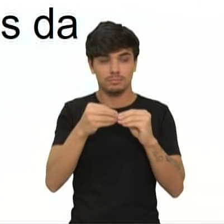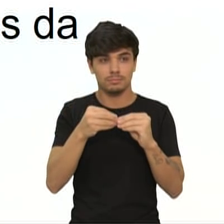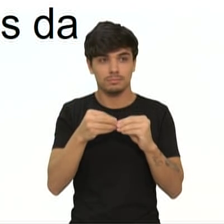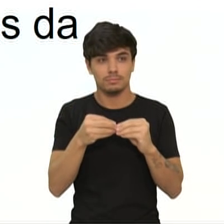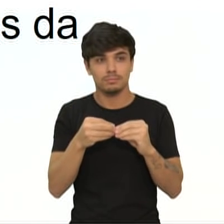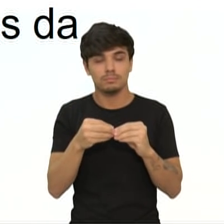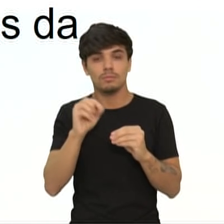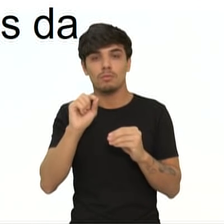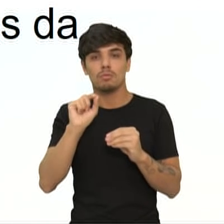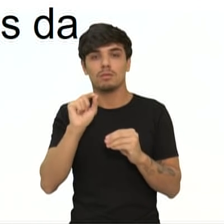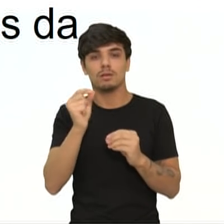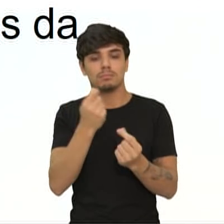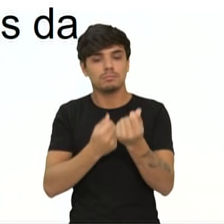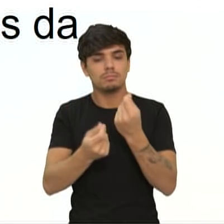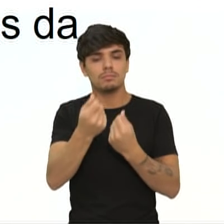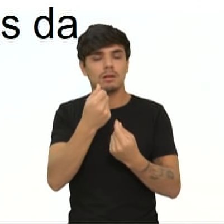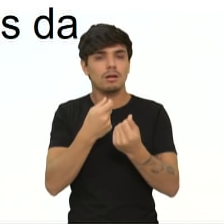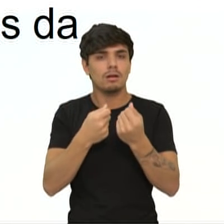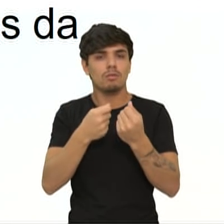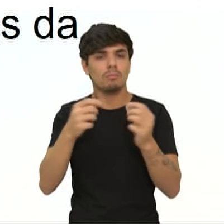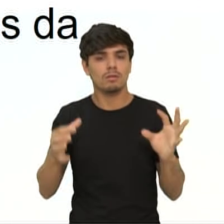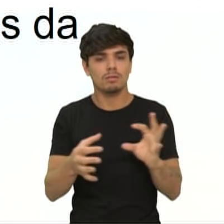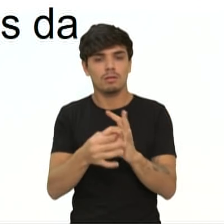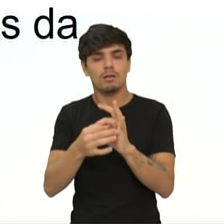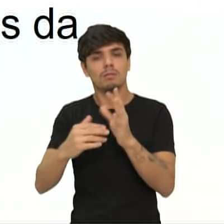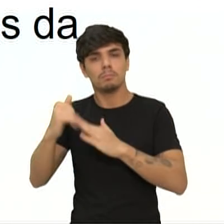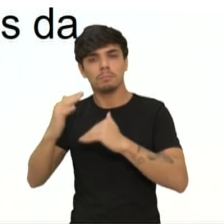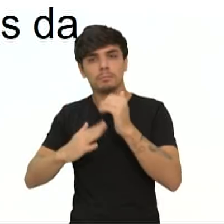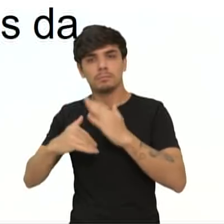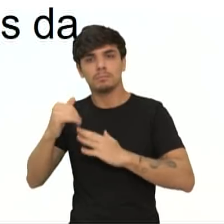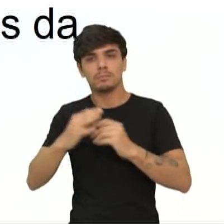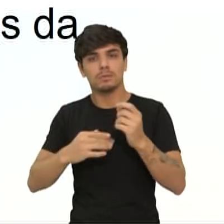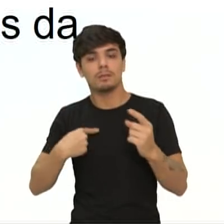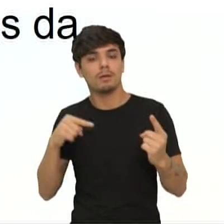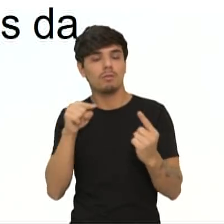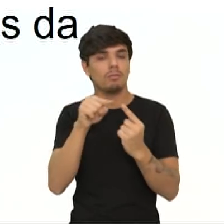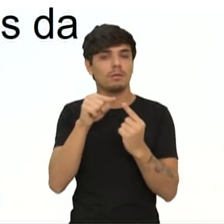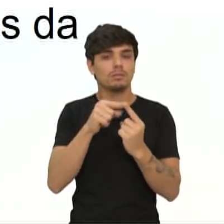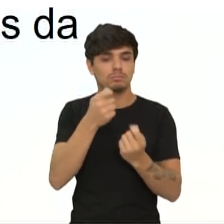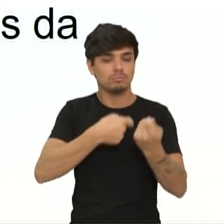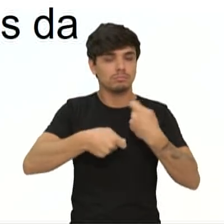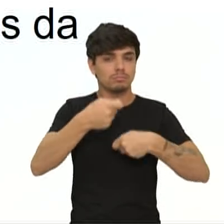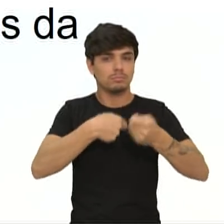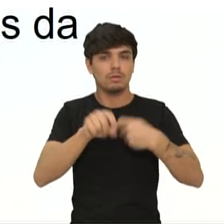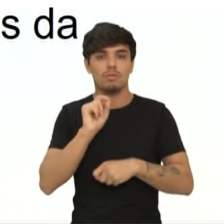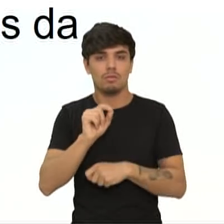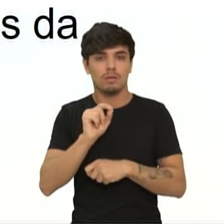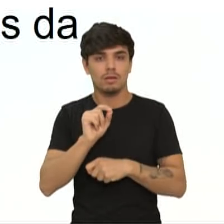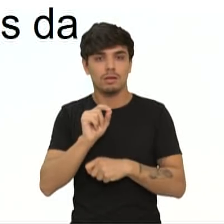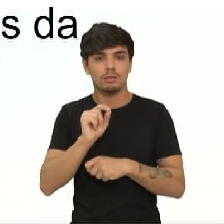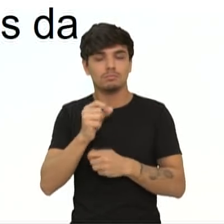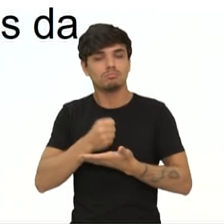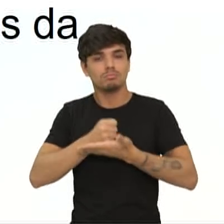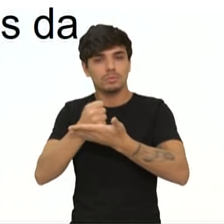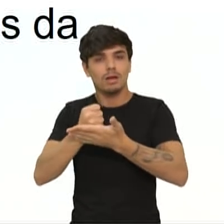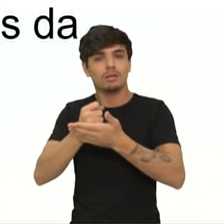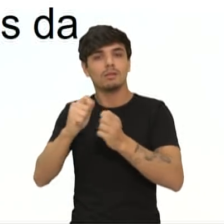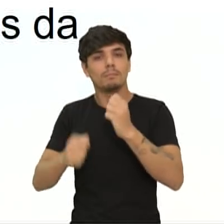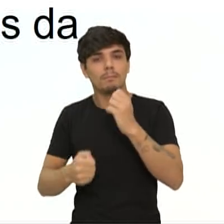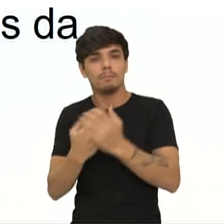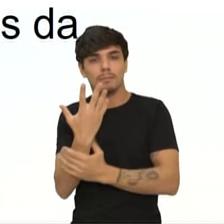Compreender o mercantilismo como um conjunto de práticas e princípios econômicos que contribuíram para a formação